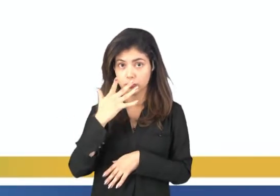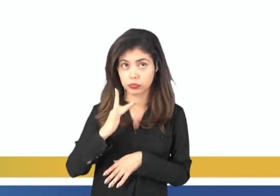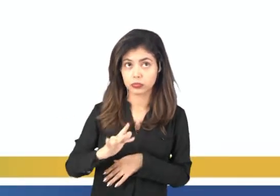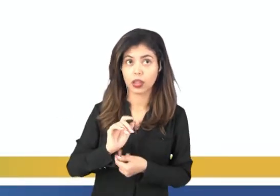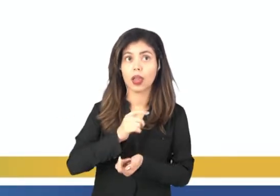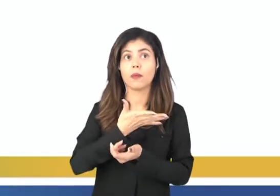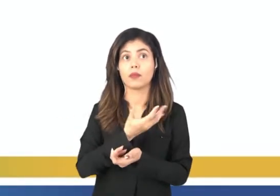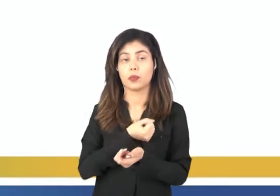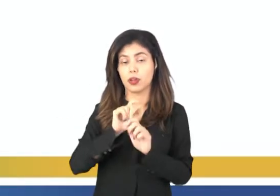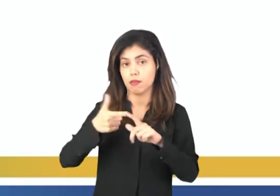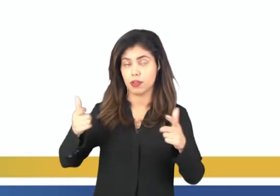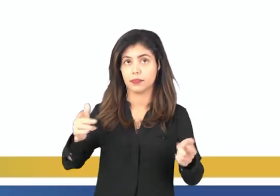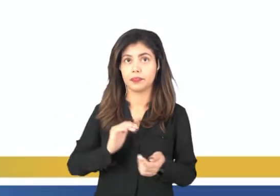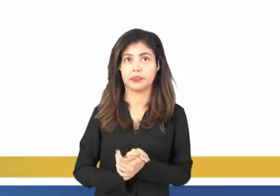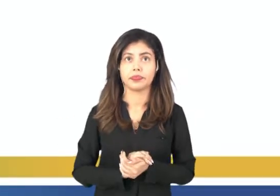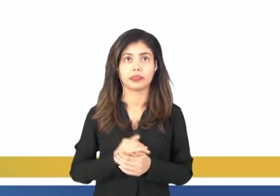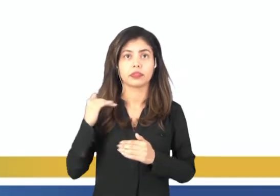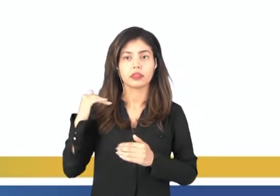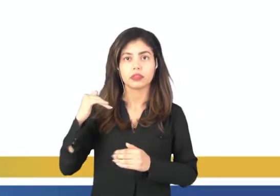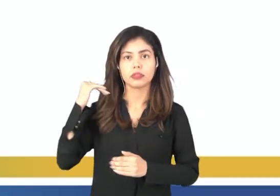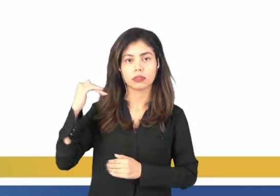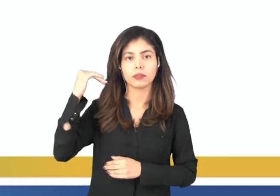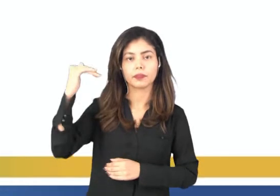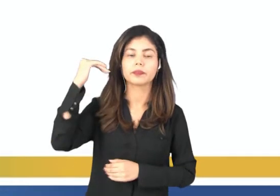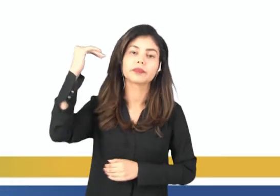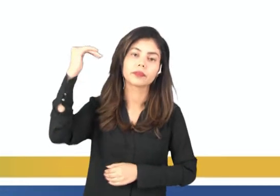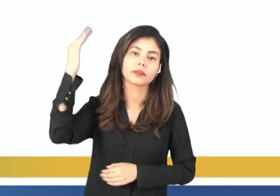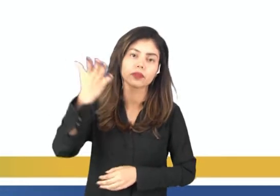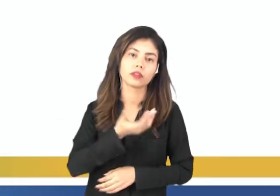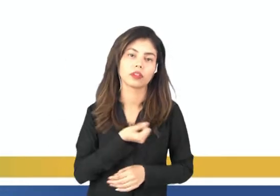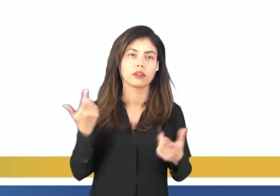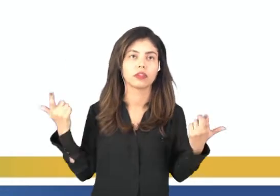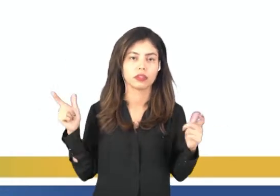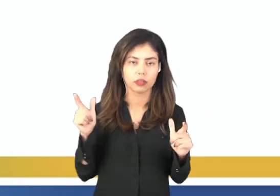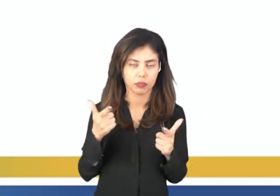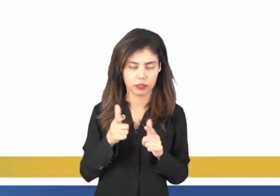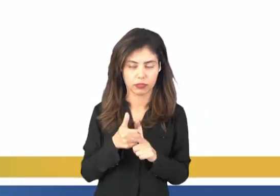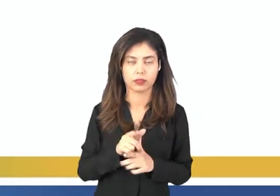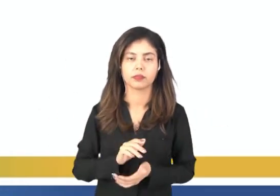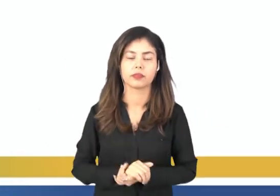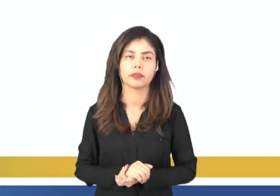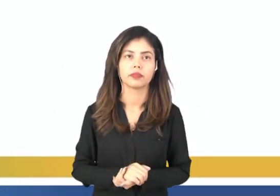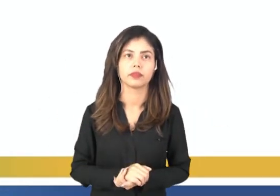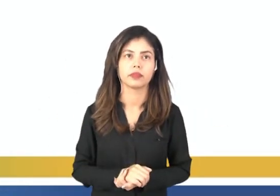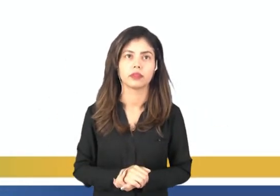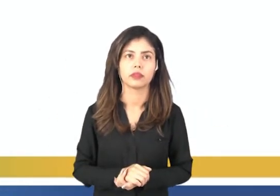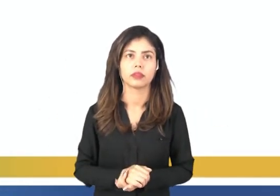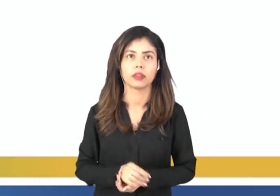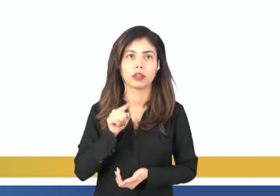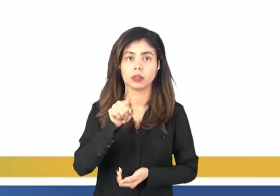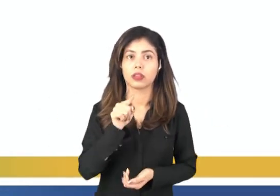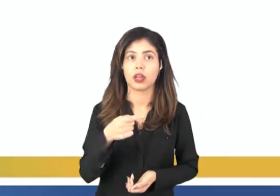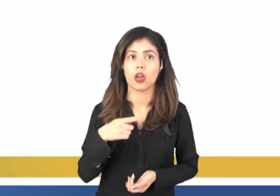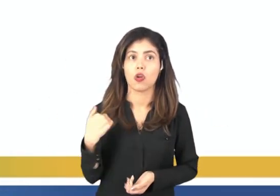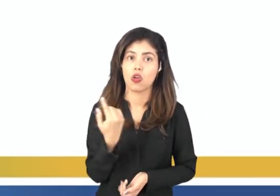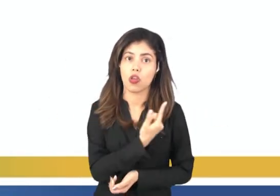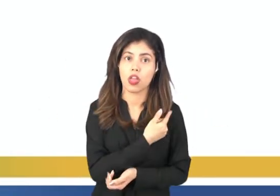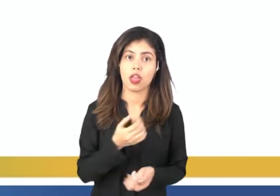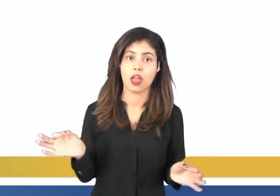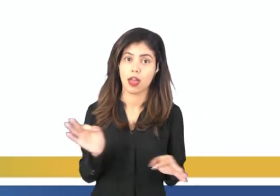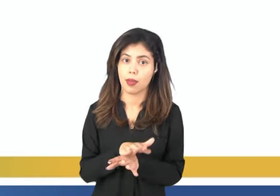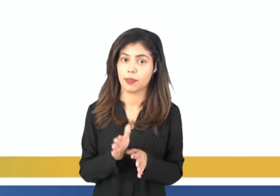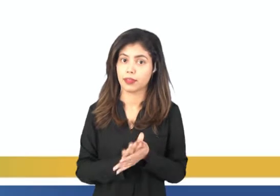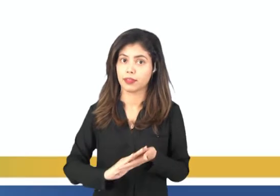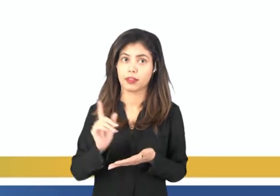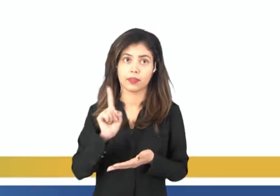infância Esse número é maior e conforme a gente vai crescendo né esse número vai diminuindo tá E aí então não é que os ossos sejam